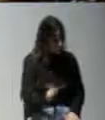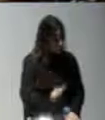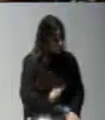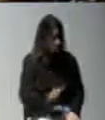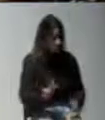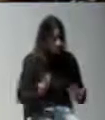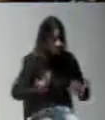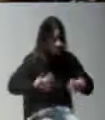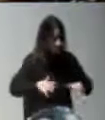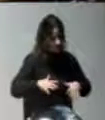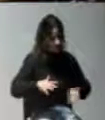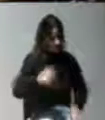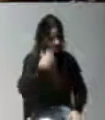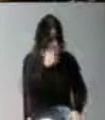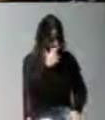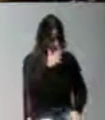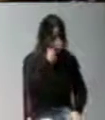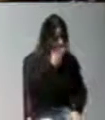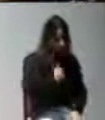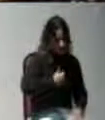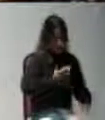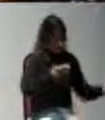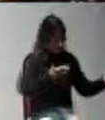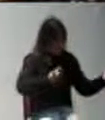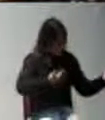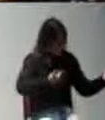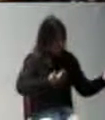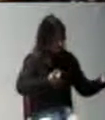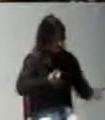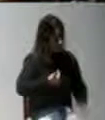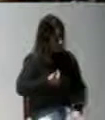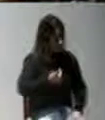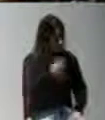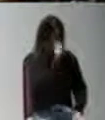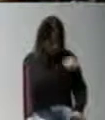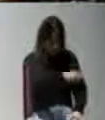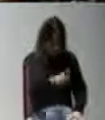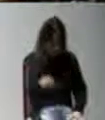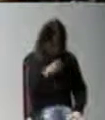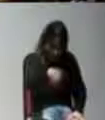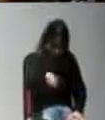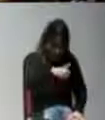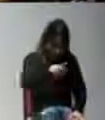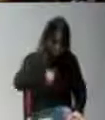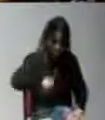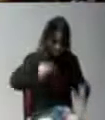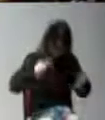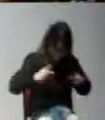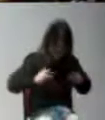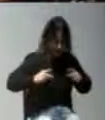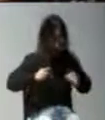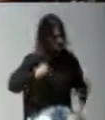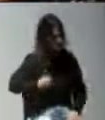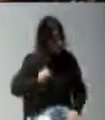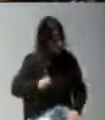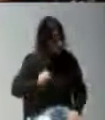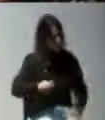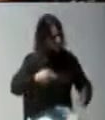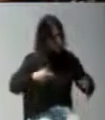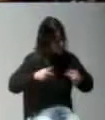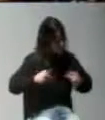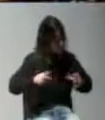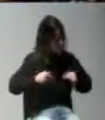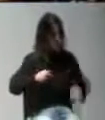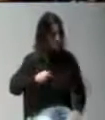crianças, nossos adolescentes, nossos jovens em vidas que merecem ser choradas e vividas e vidas que podem deixar